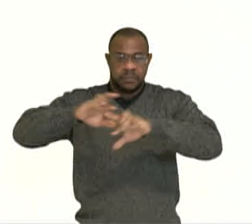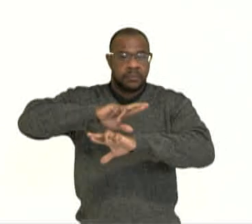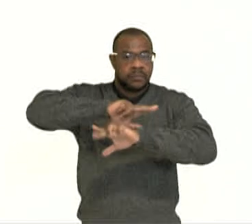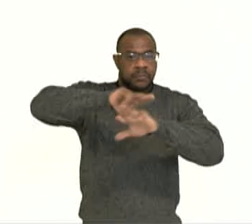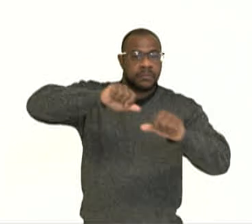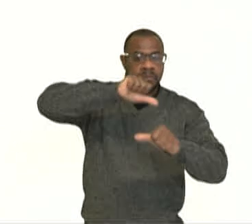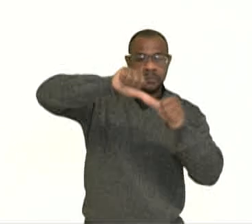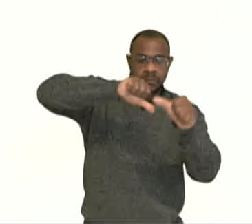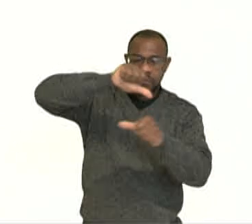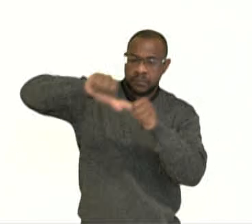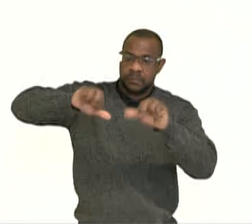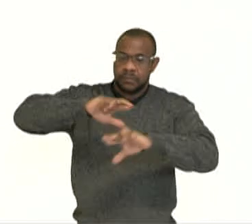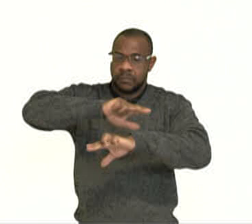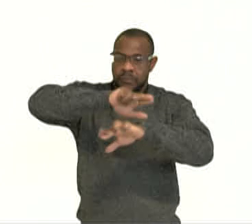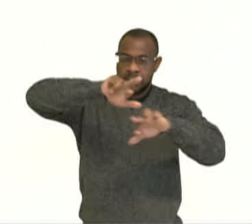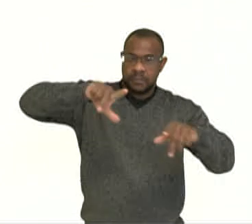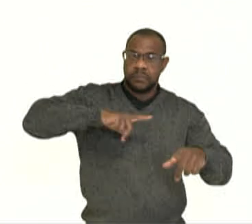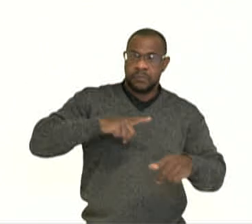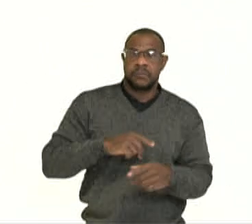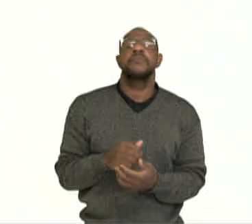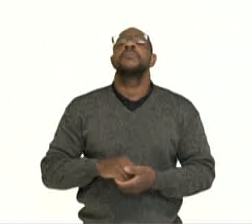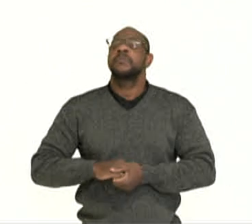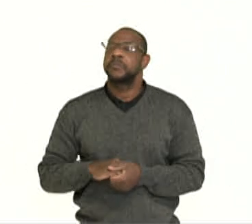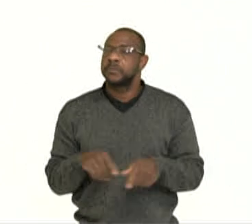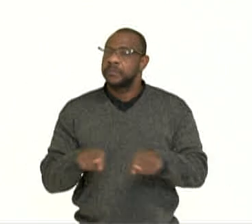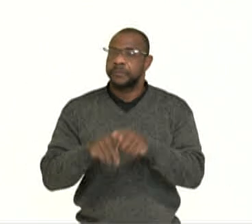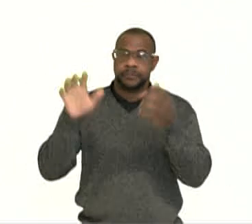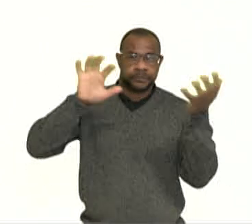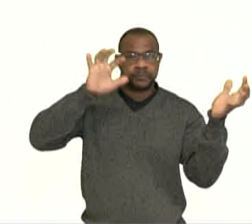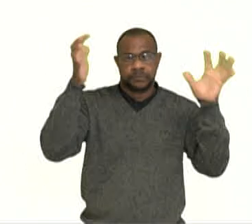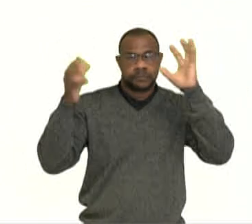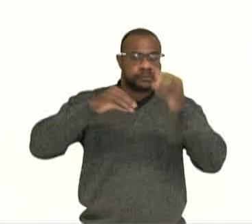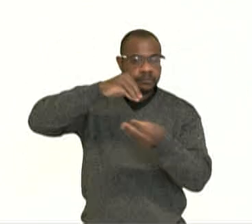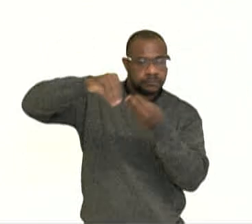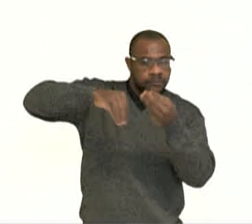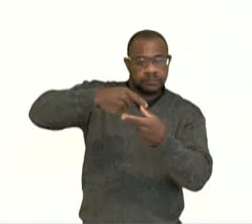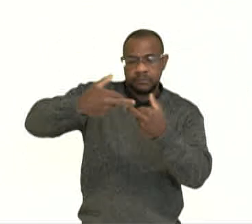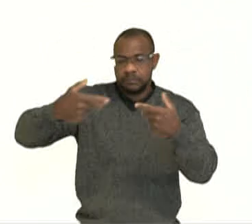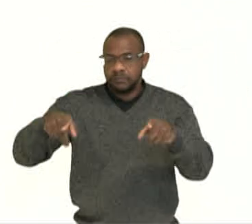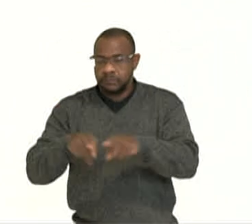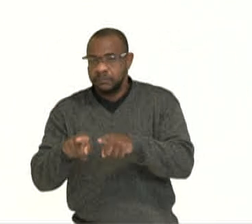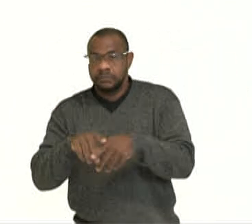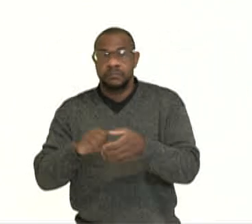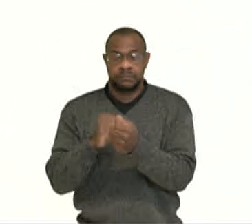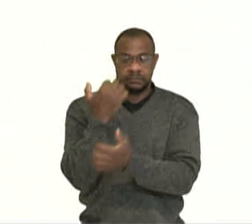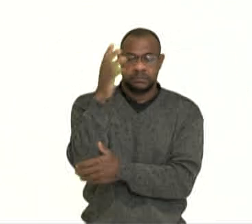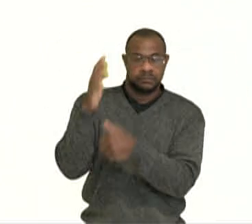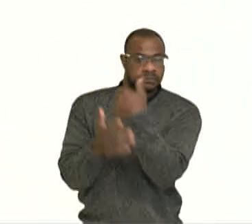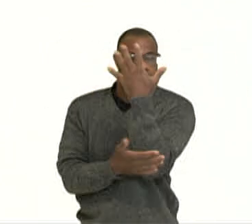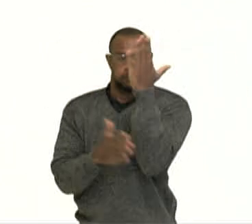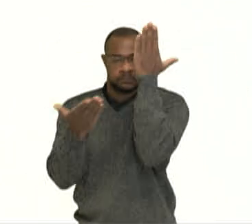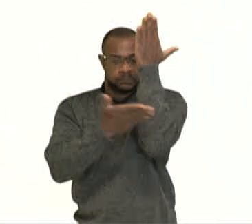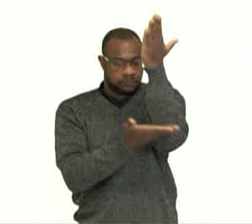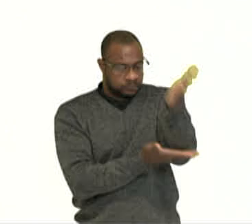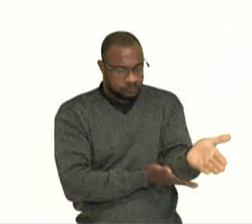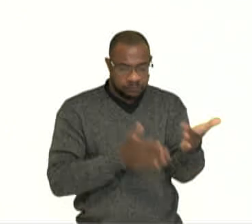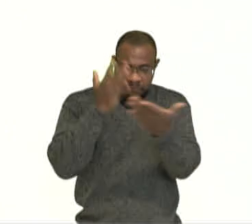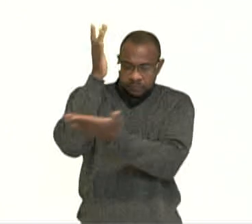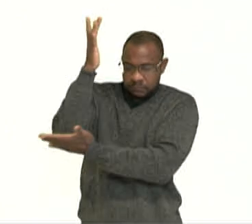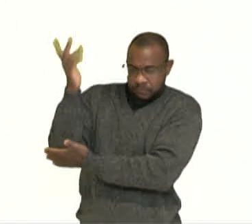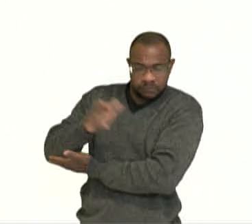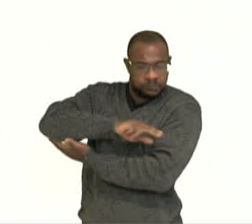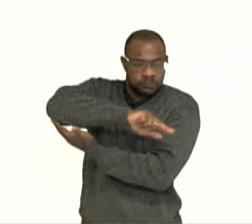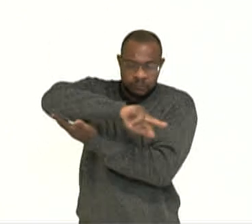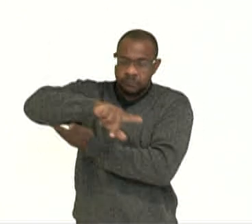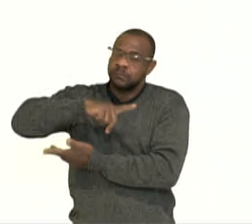com predomínio de florestas temperadas. Entretanto, grande parte dessas florestas já foram derrubadas e o